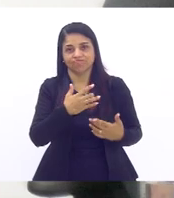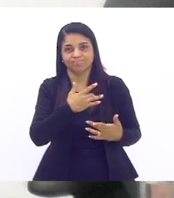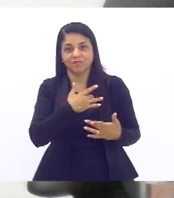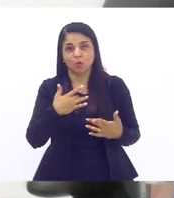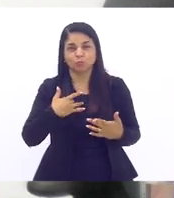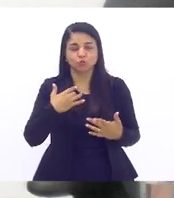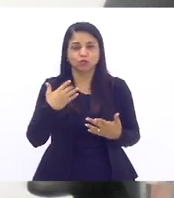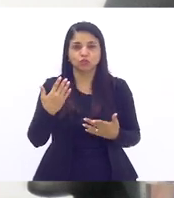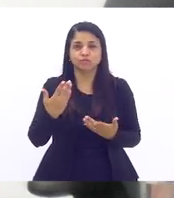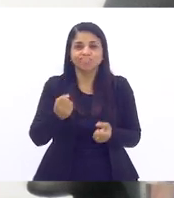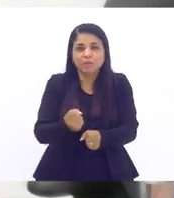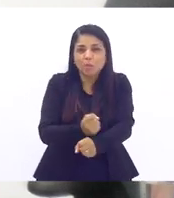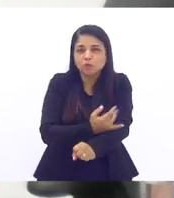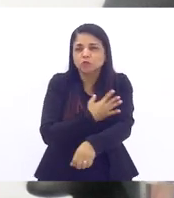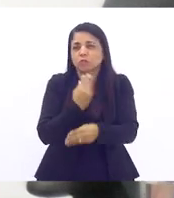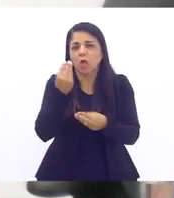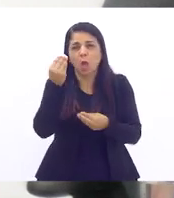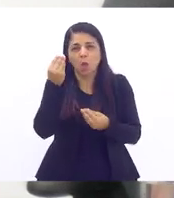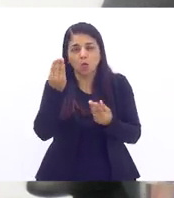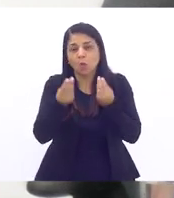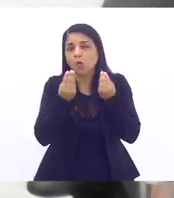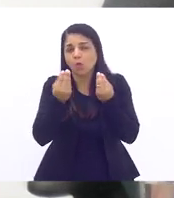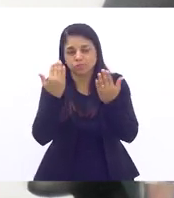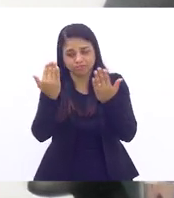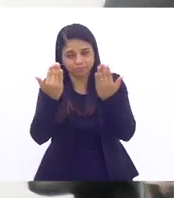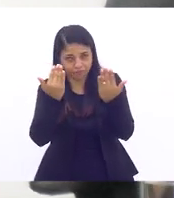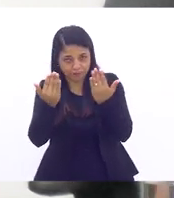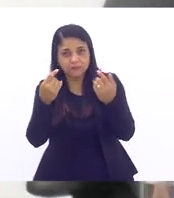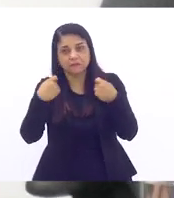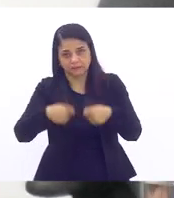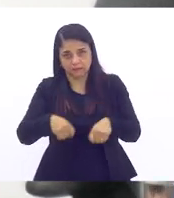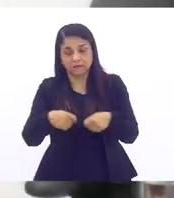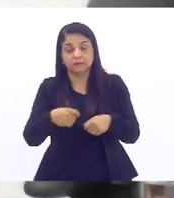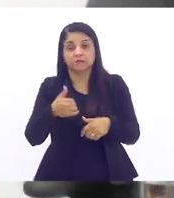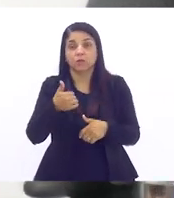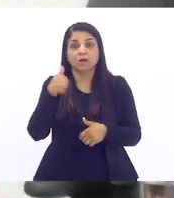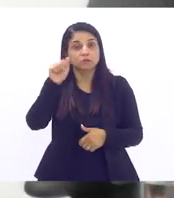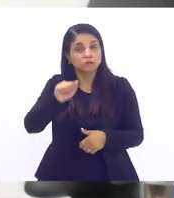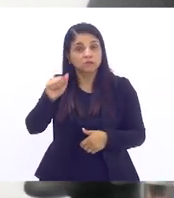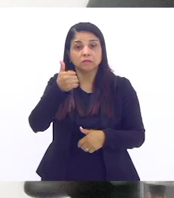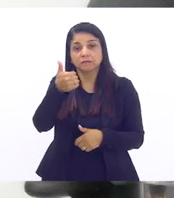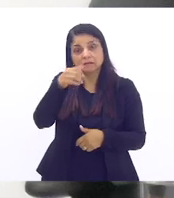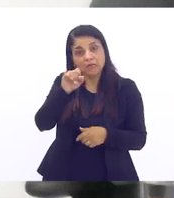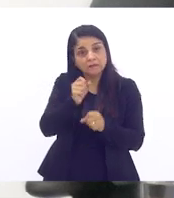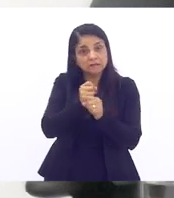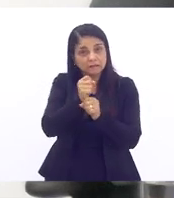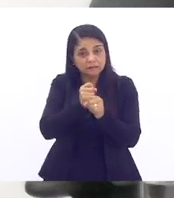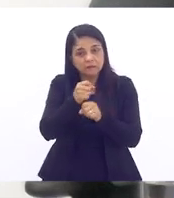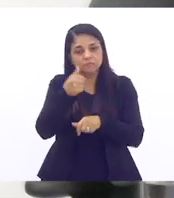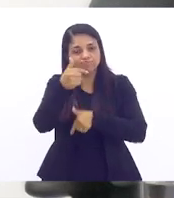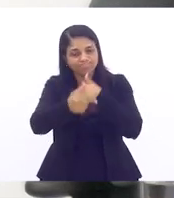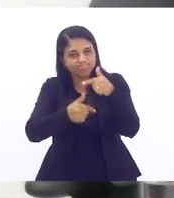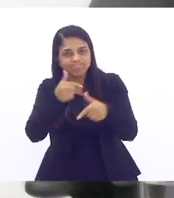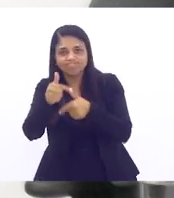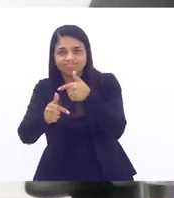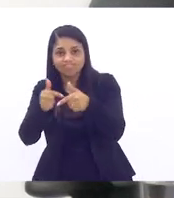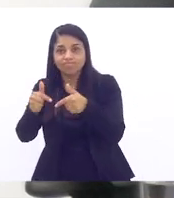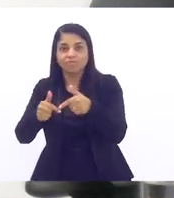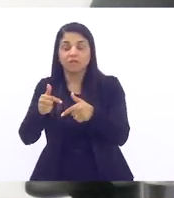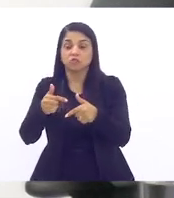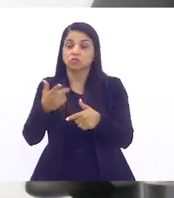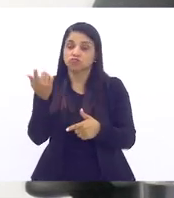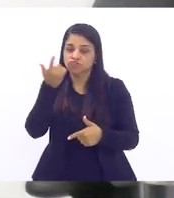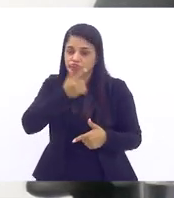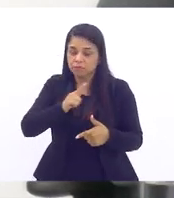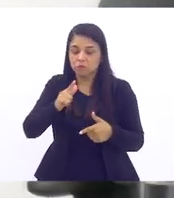tem feito esse trabalho há 10 anos porque nós vimos e mesmos a única saída para